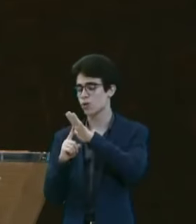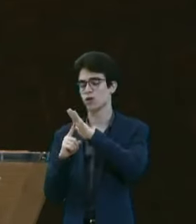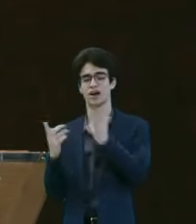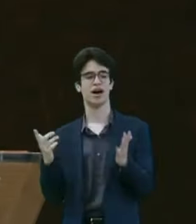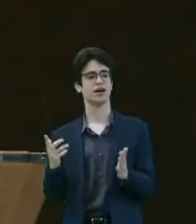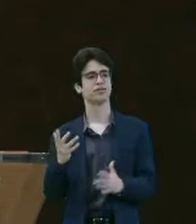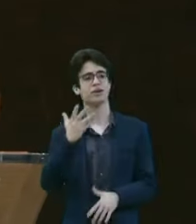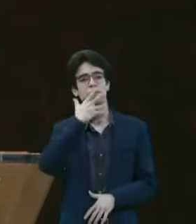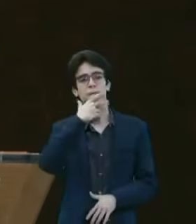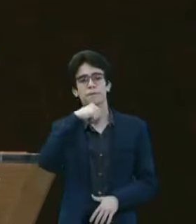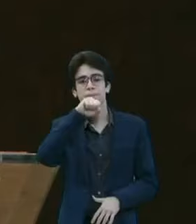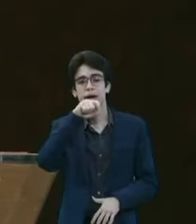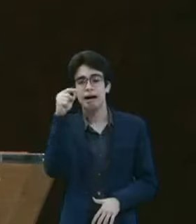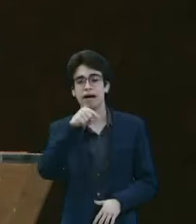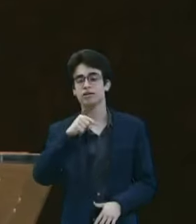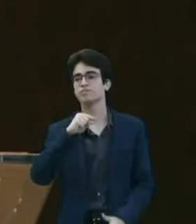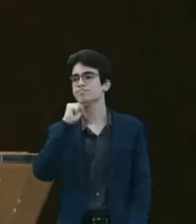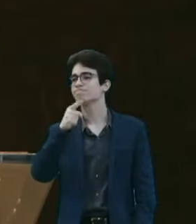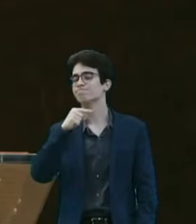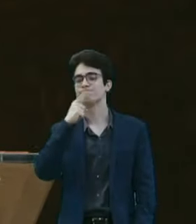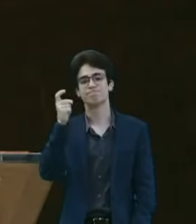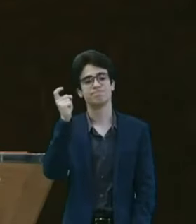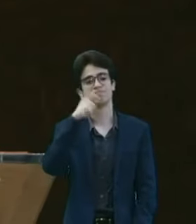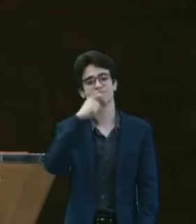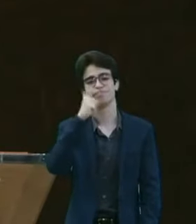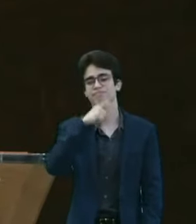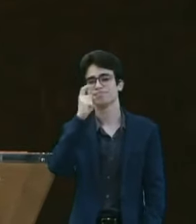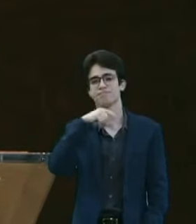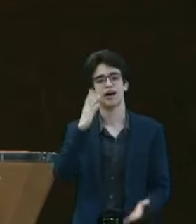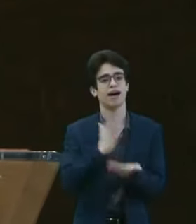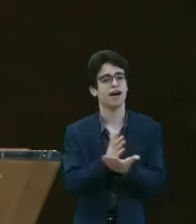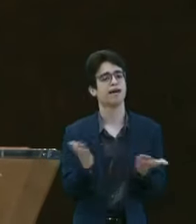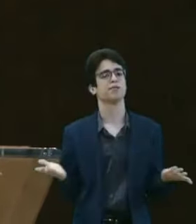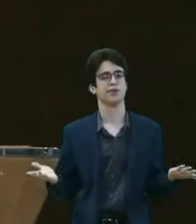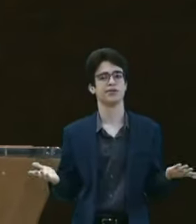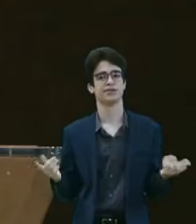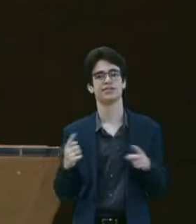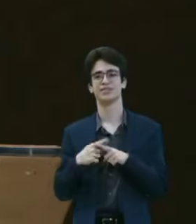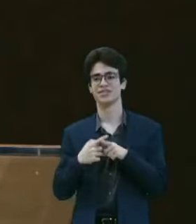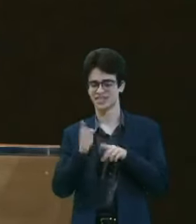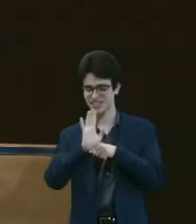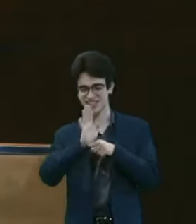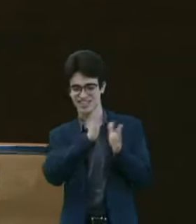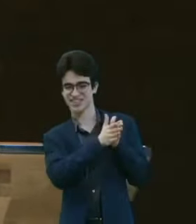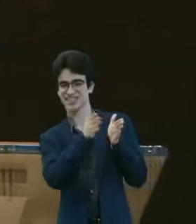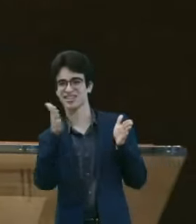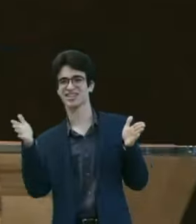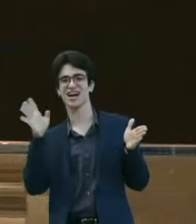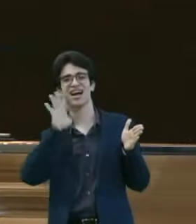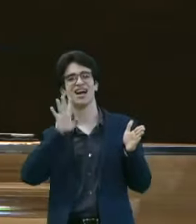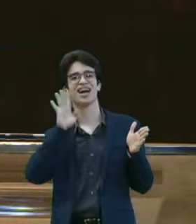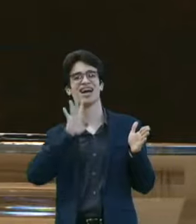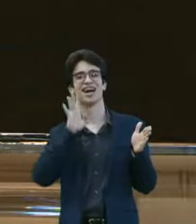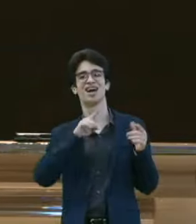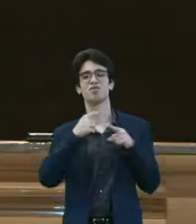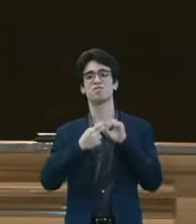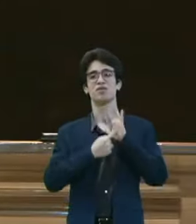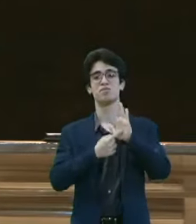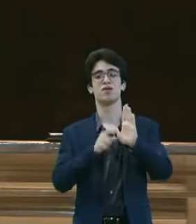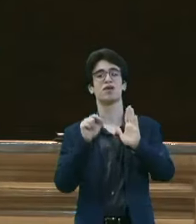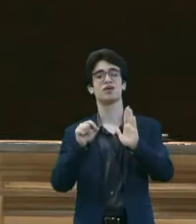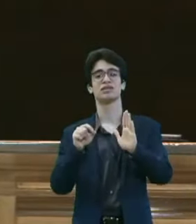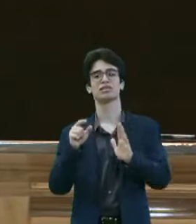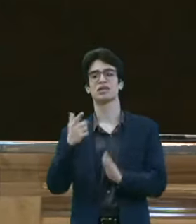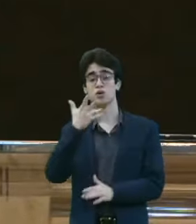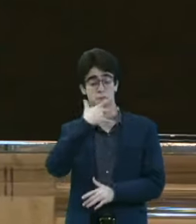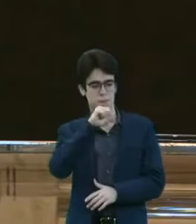o pai fica incapaz de mentir. É interessante o filme, porque nesse contexto ele vai tentando